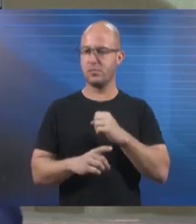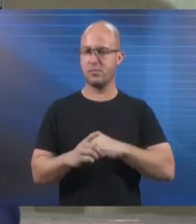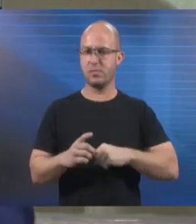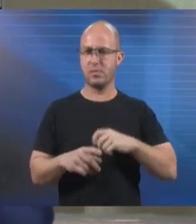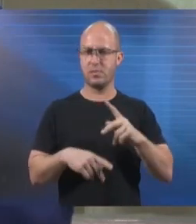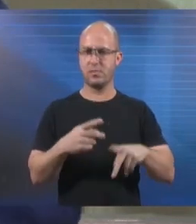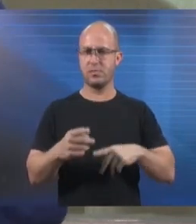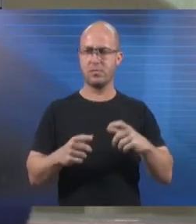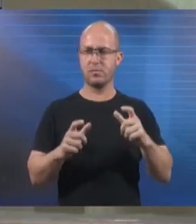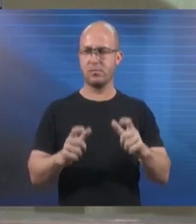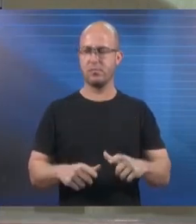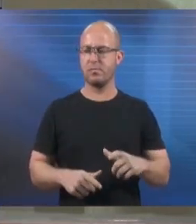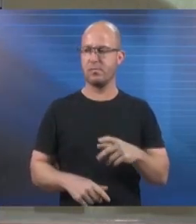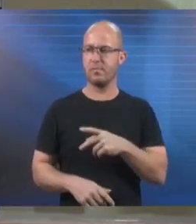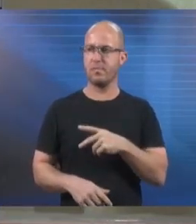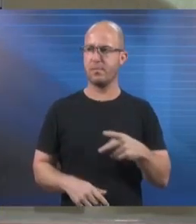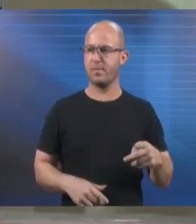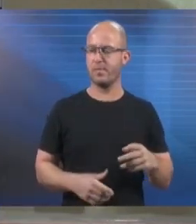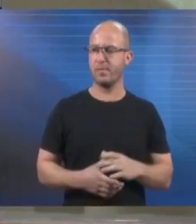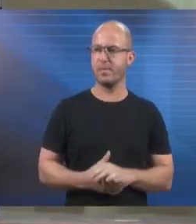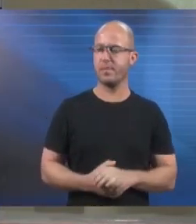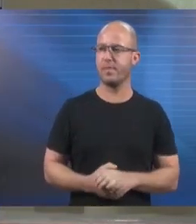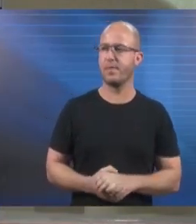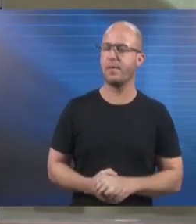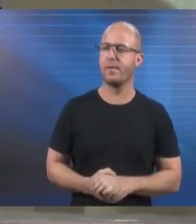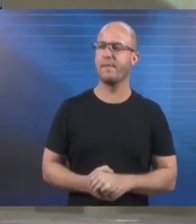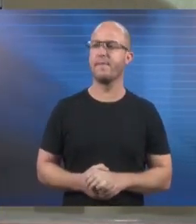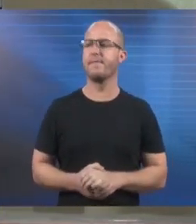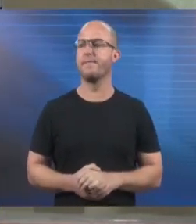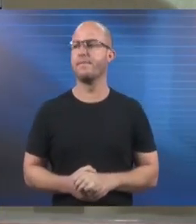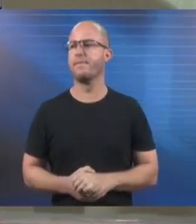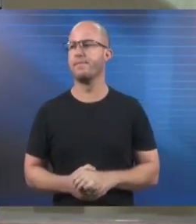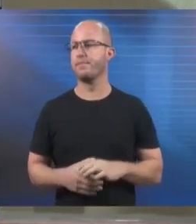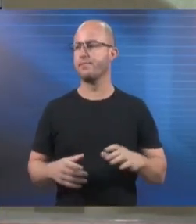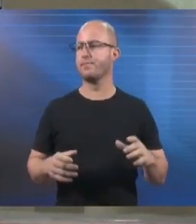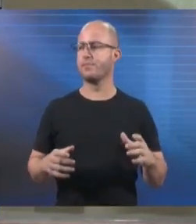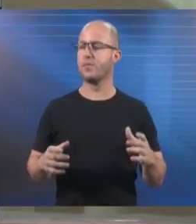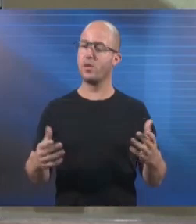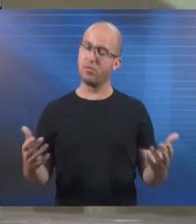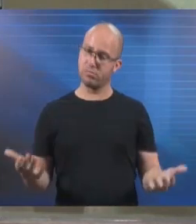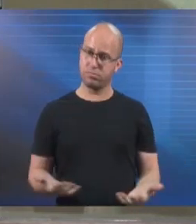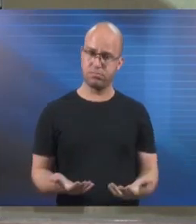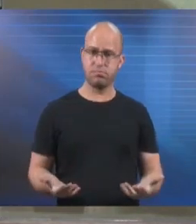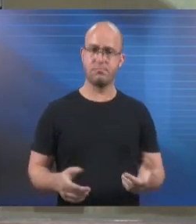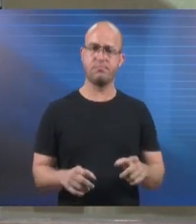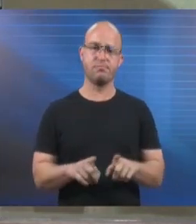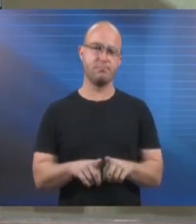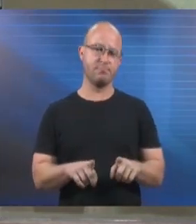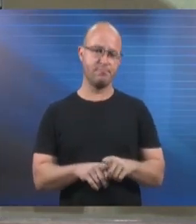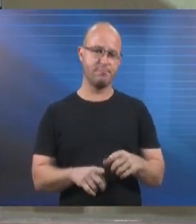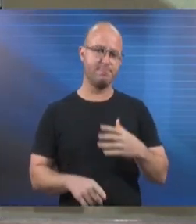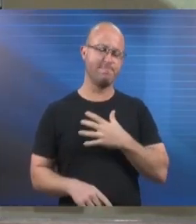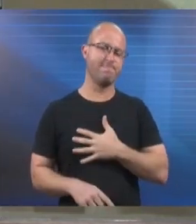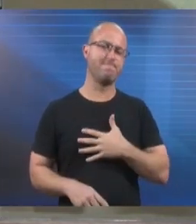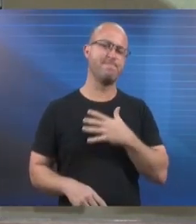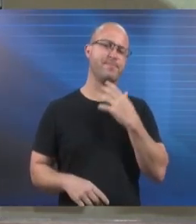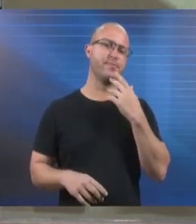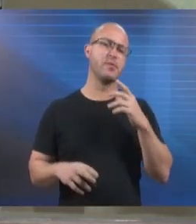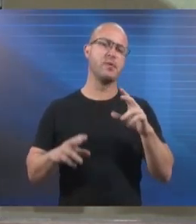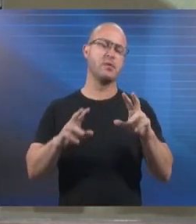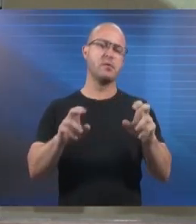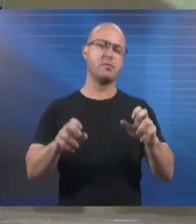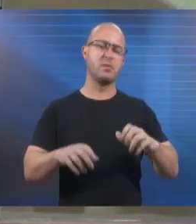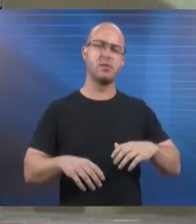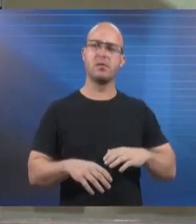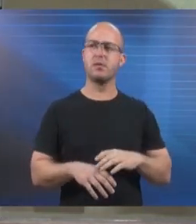local senhor presidente eu quero também tratar aqui hoje a respeito da